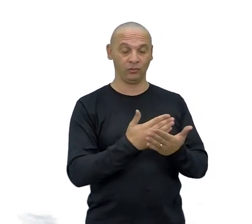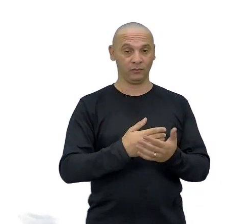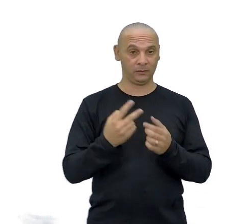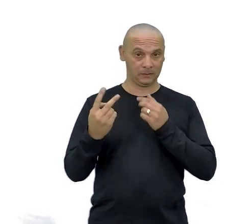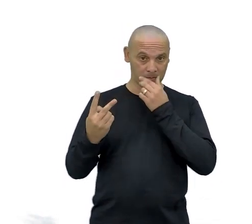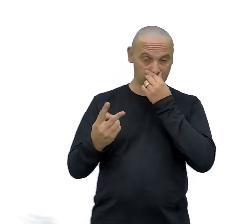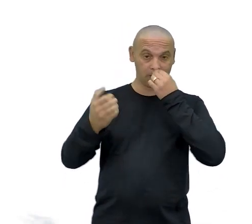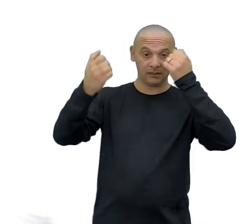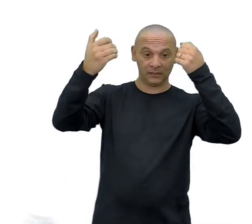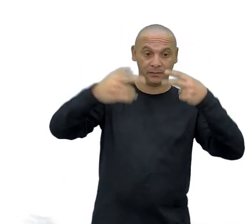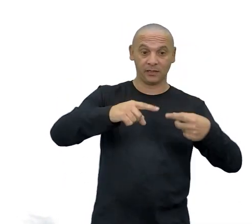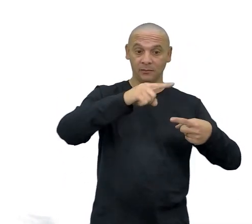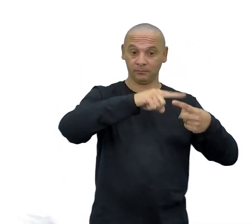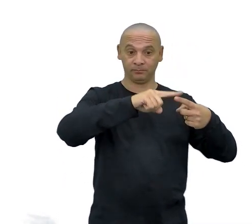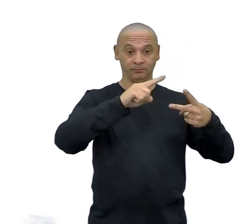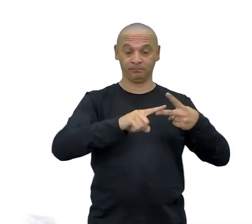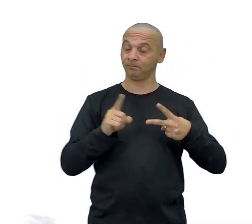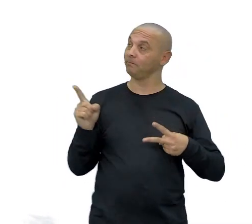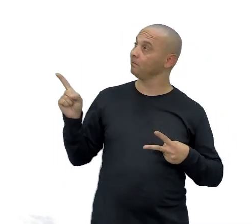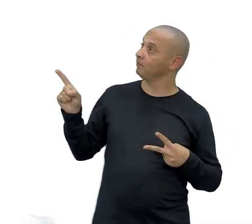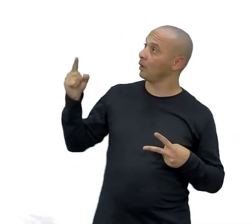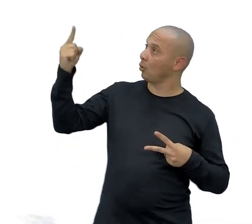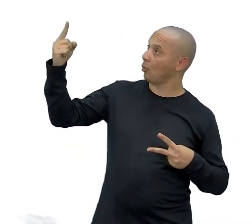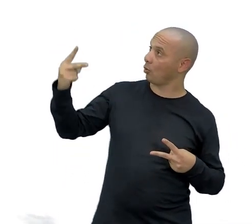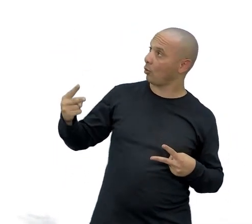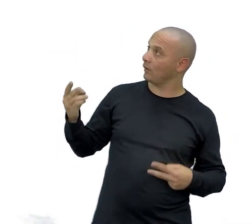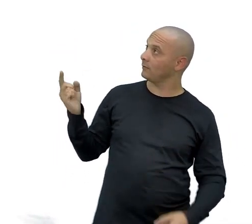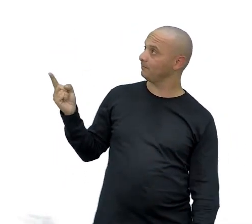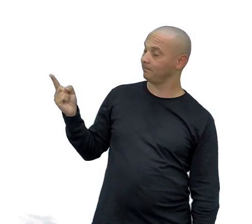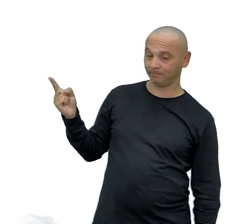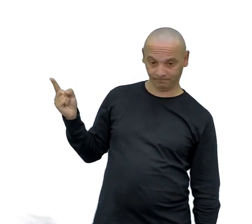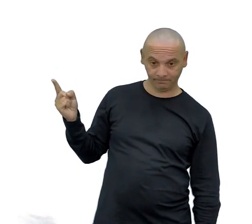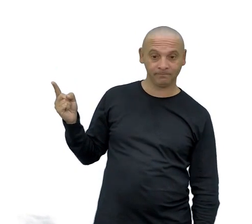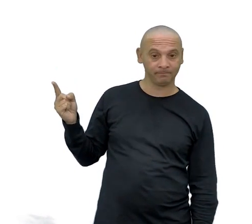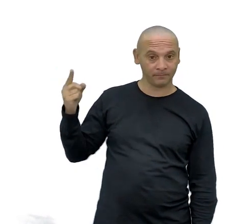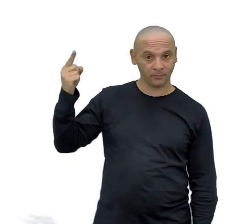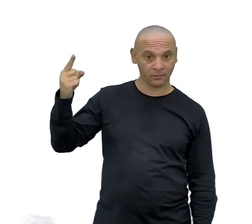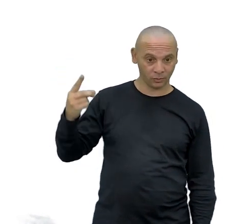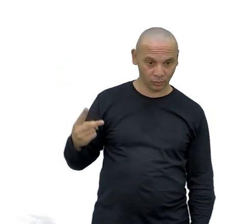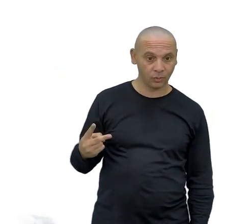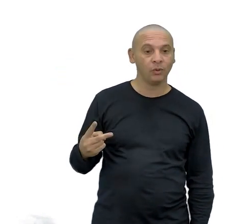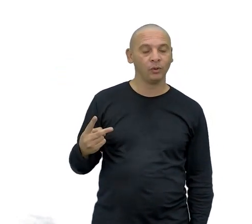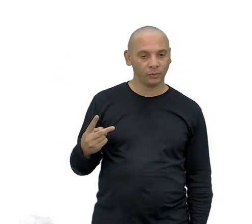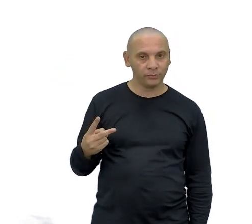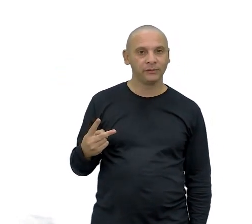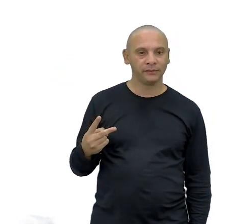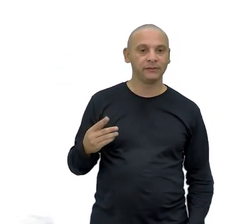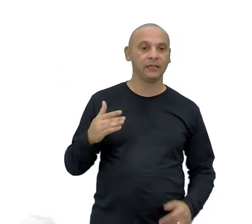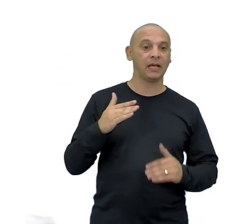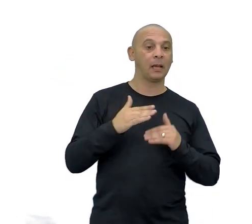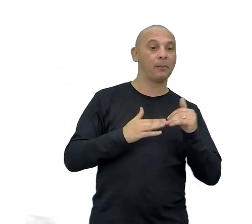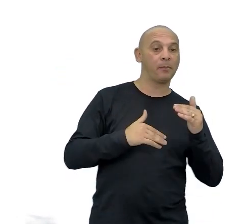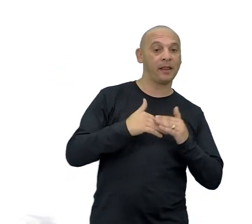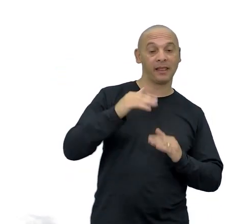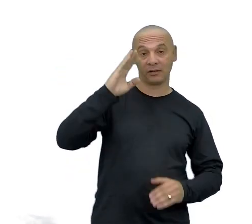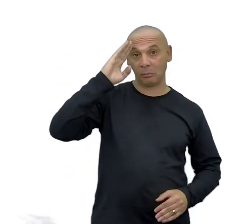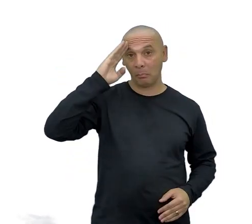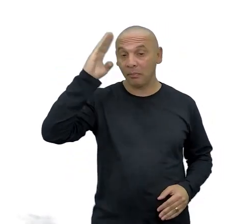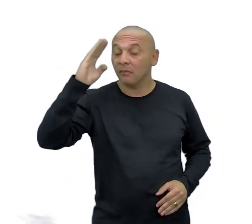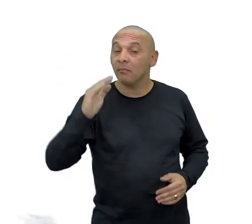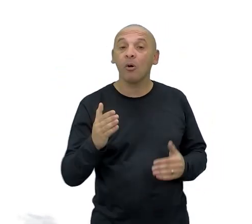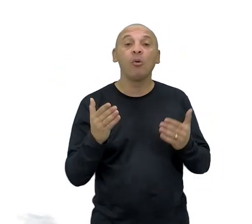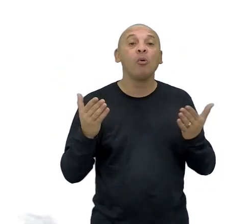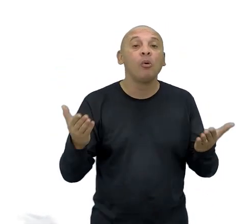aqui analisar as duas primeiras aulas, aula 1 e 2, e a nossa habilidade essencial